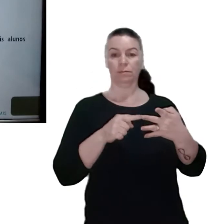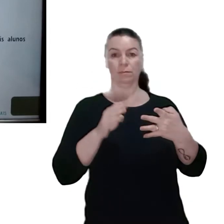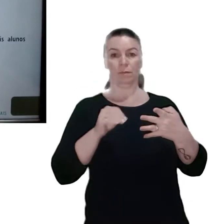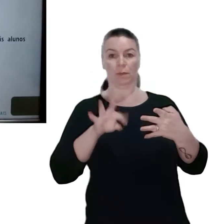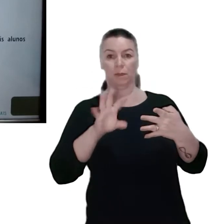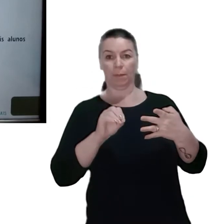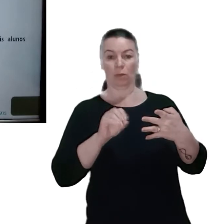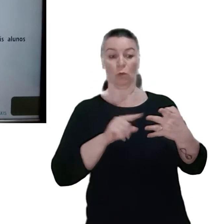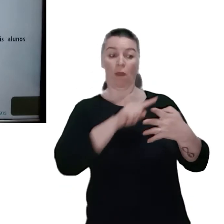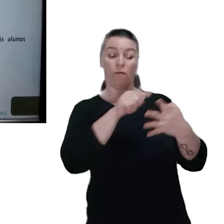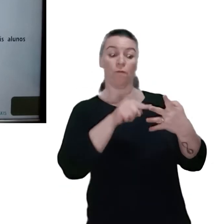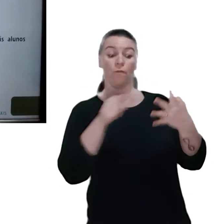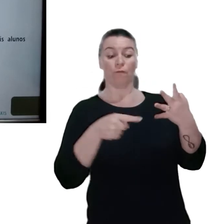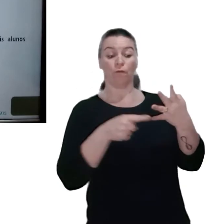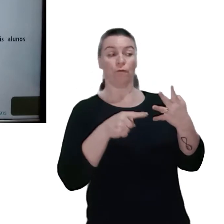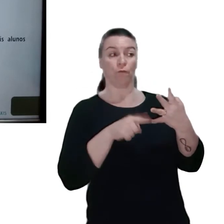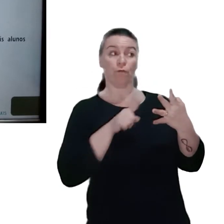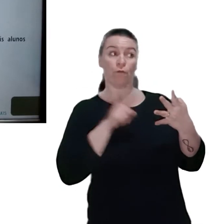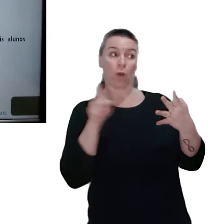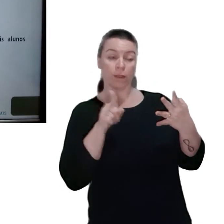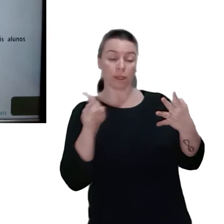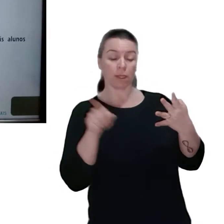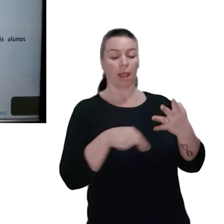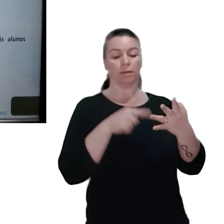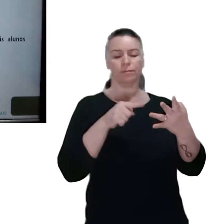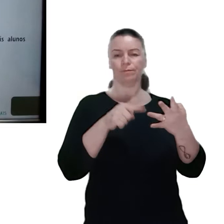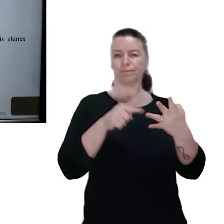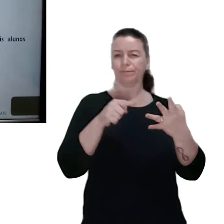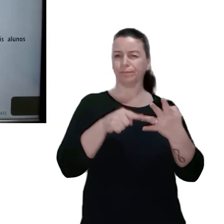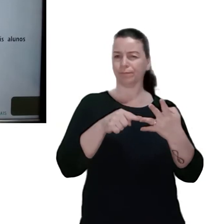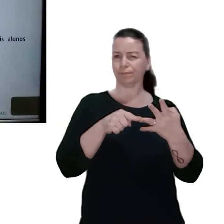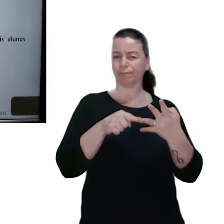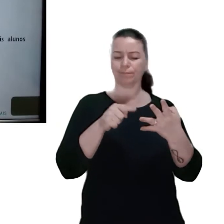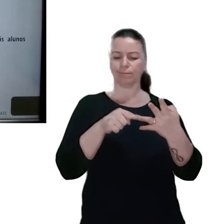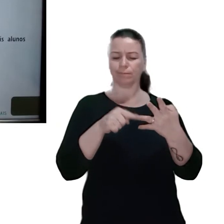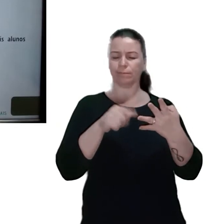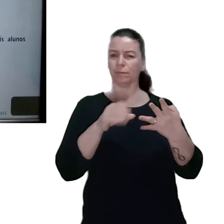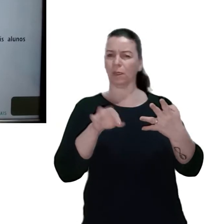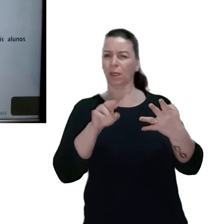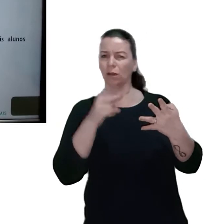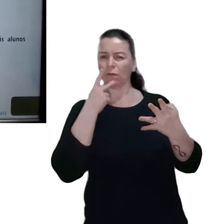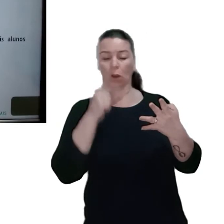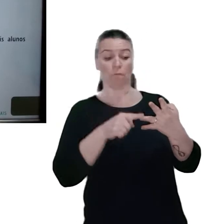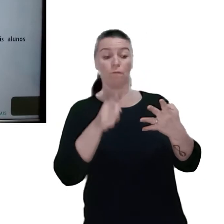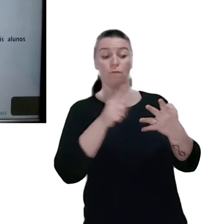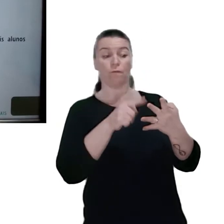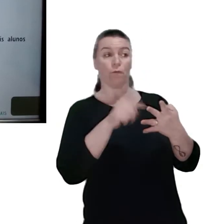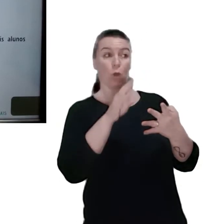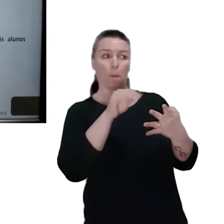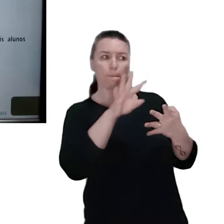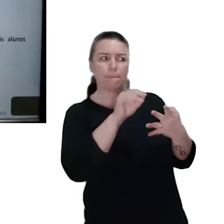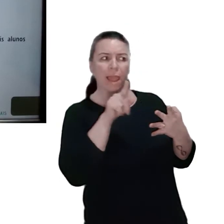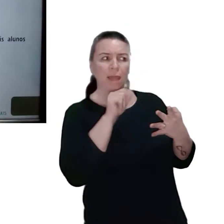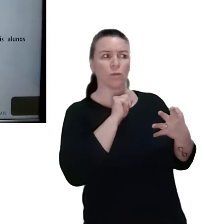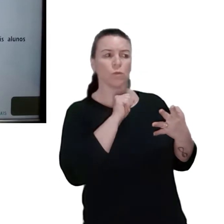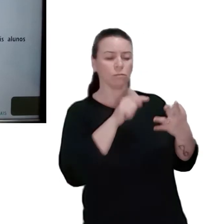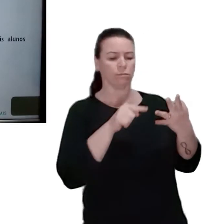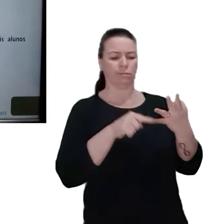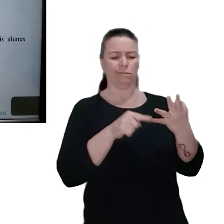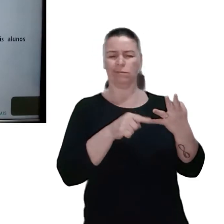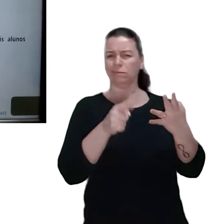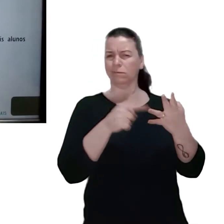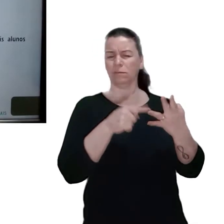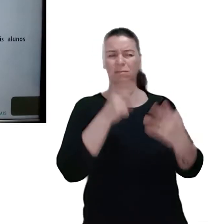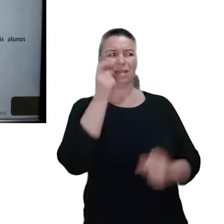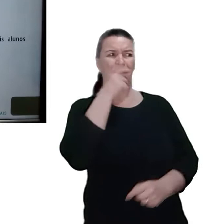Daniela. Carlos, foi o Beto, e Daniela declarou: o Carlos está mentindo. Sabendo-se que realmente foi um